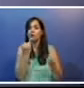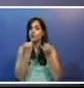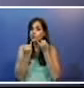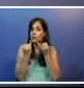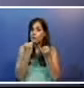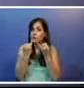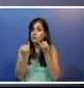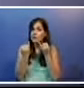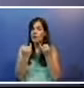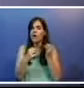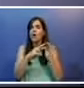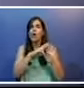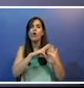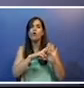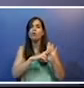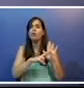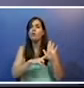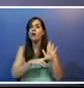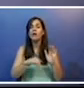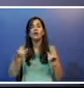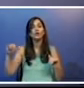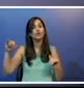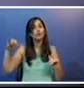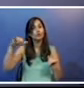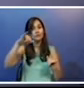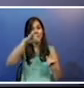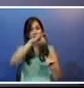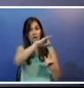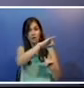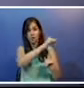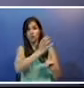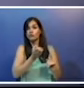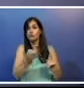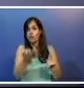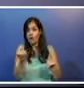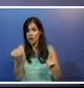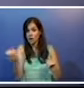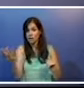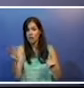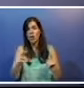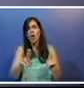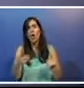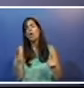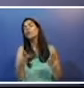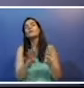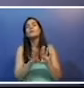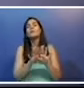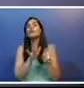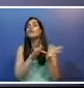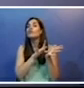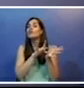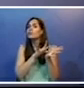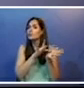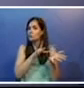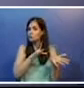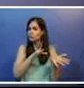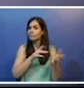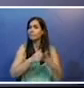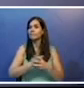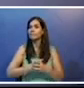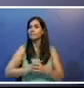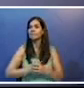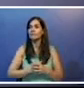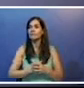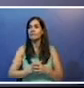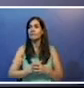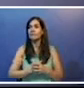de viagem que vocês tenham feito, ou então até fictício da imaginação, uma resenha crítica, um